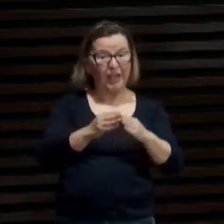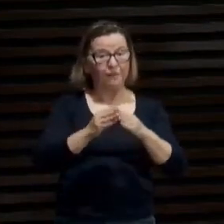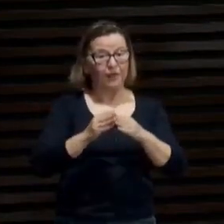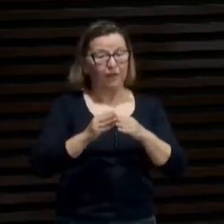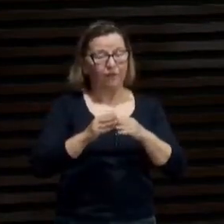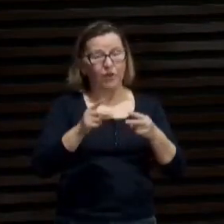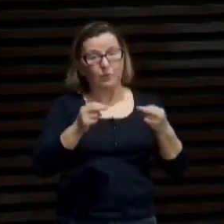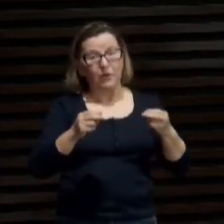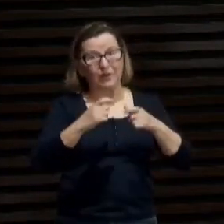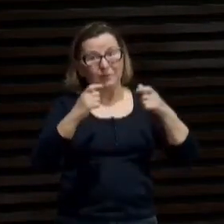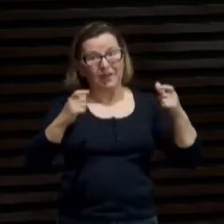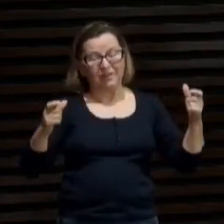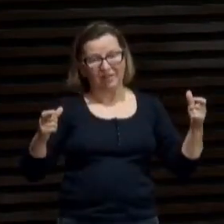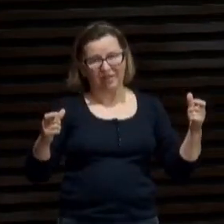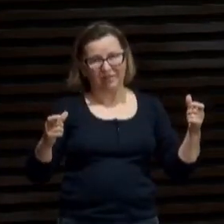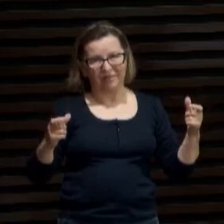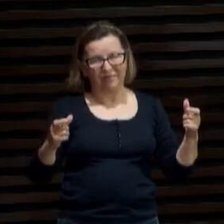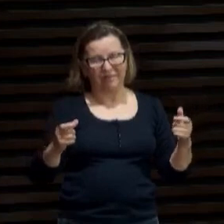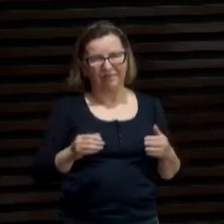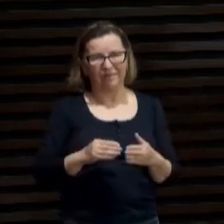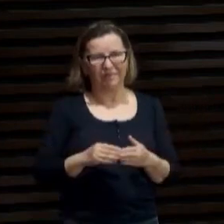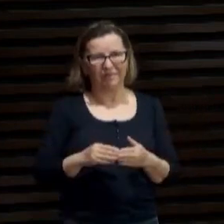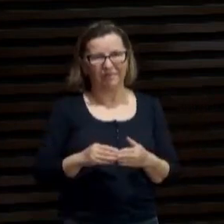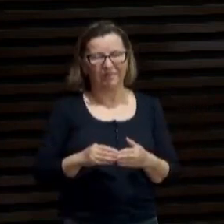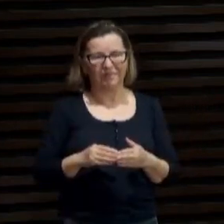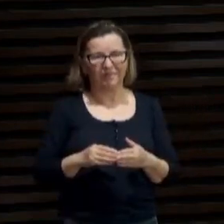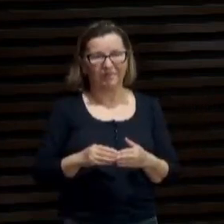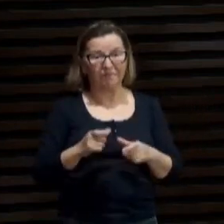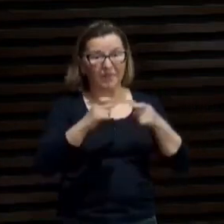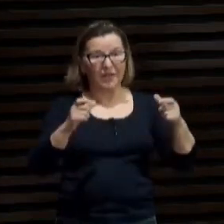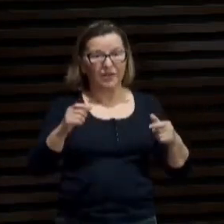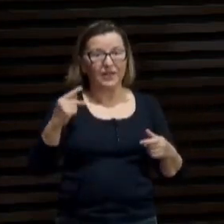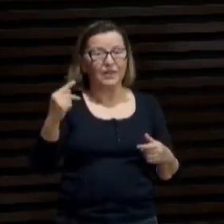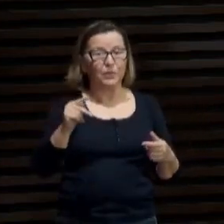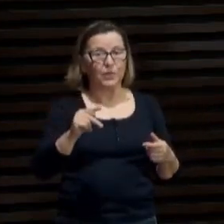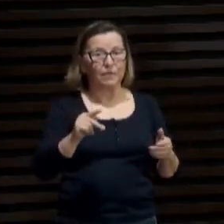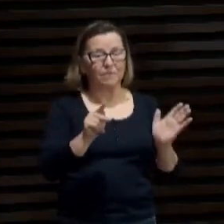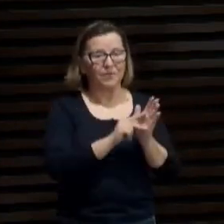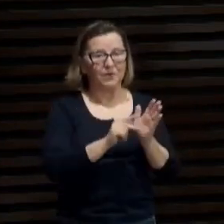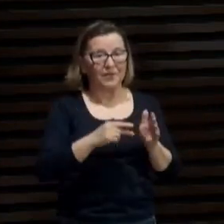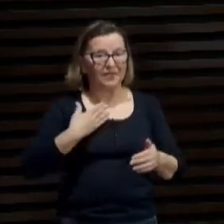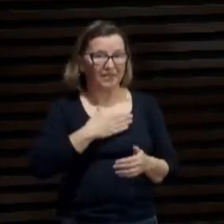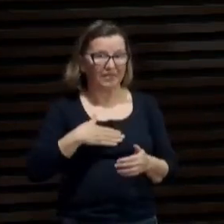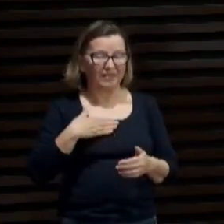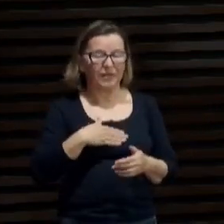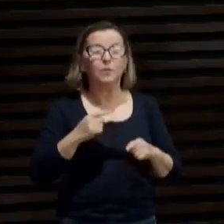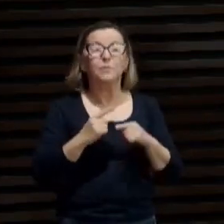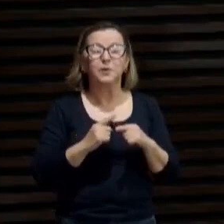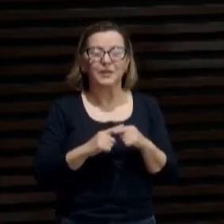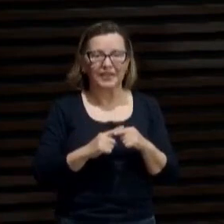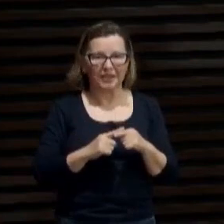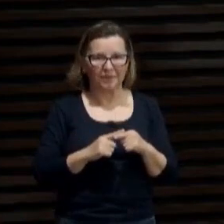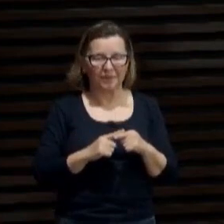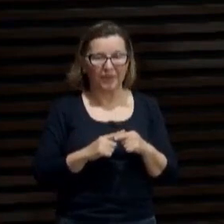para você ter um negócio maior que a tua própria satisfação. Por que ele está dizendo isso? Porque nesse mesmo capítulo, anteriormente,